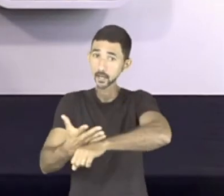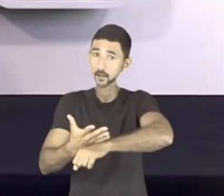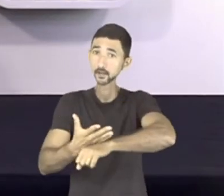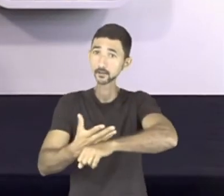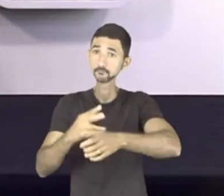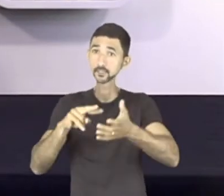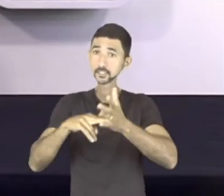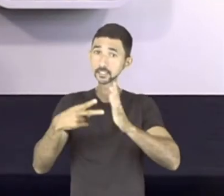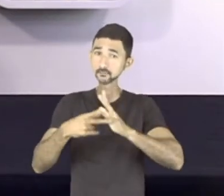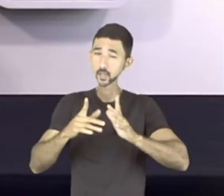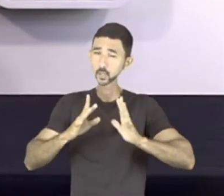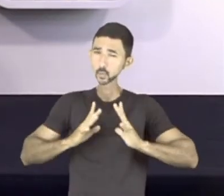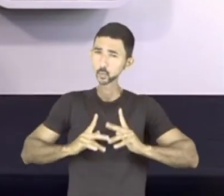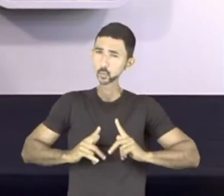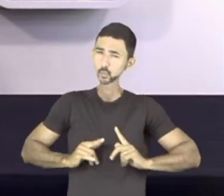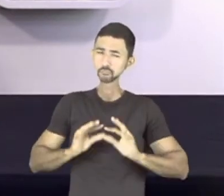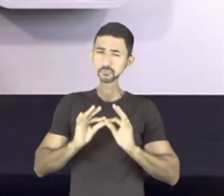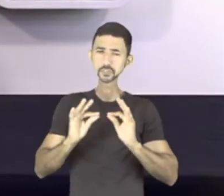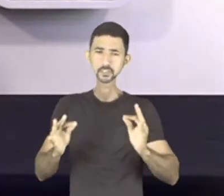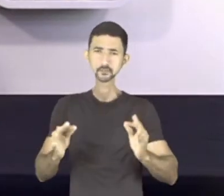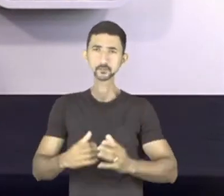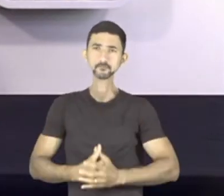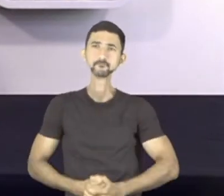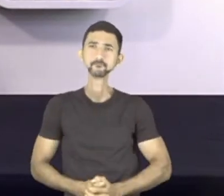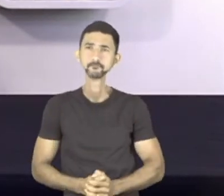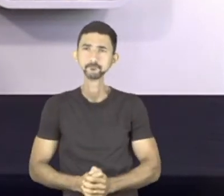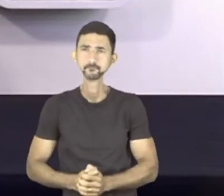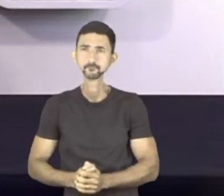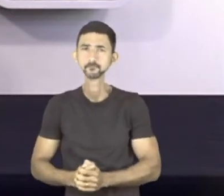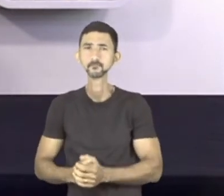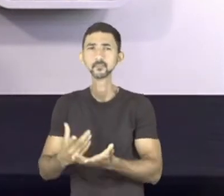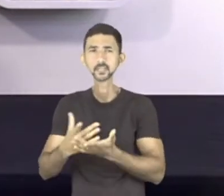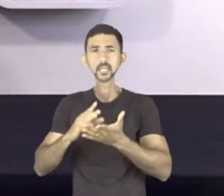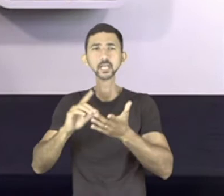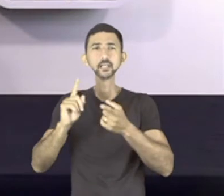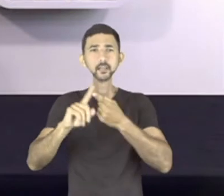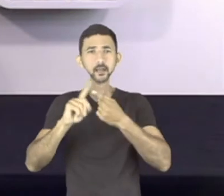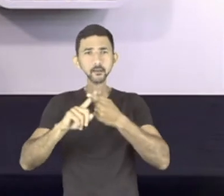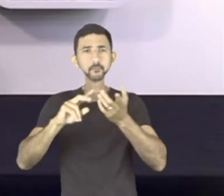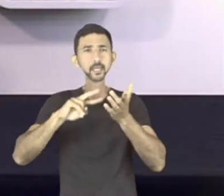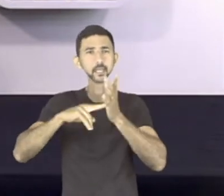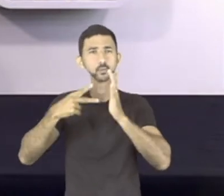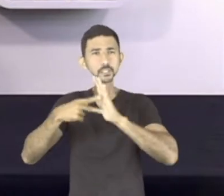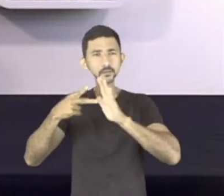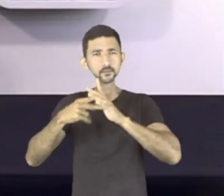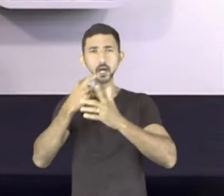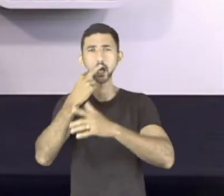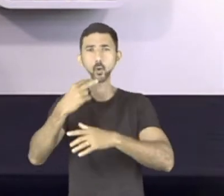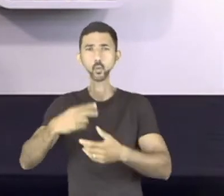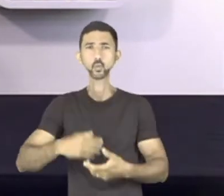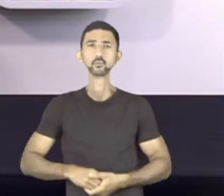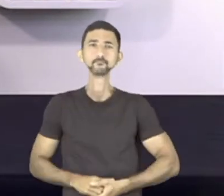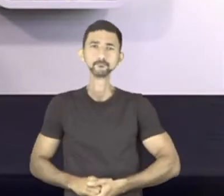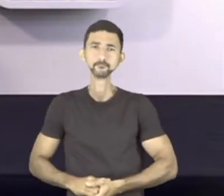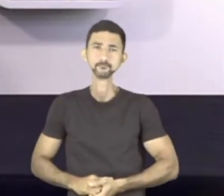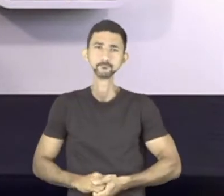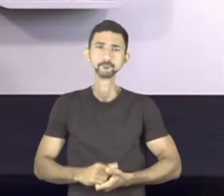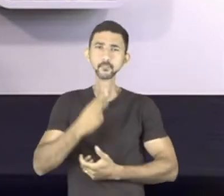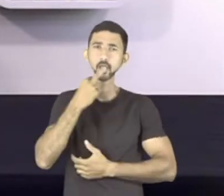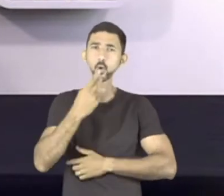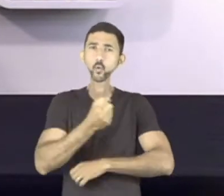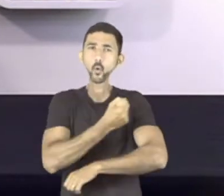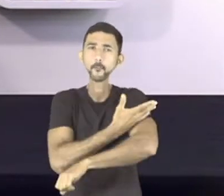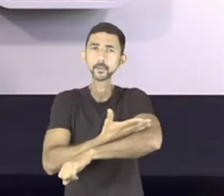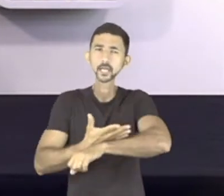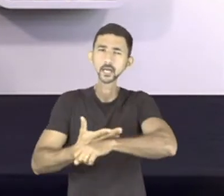seja, significa a pureza, o branco. Né? Então, existe toda uma simbologia da cor. Então, a cor